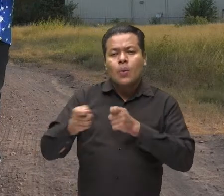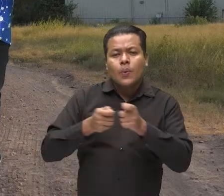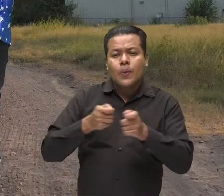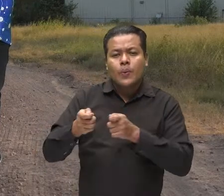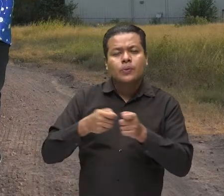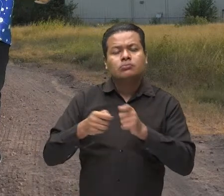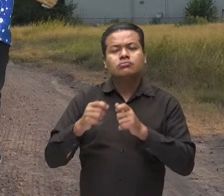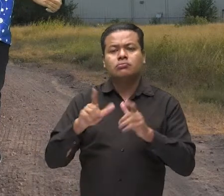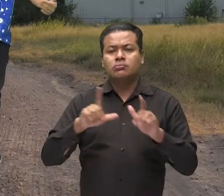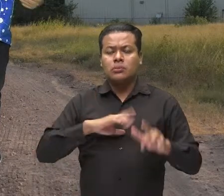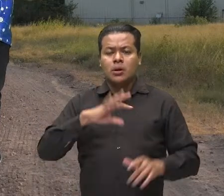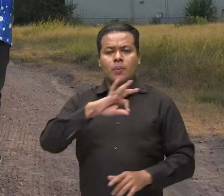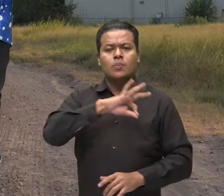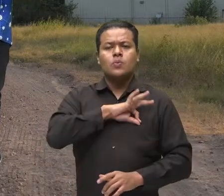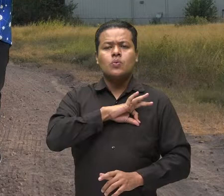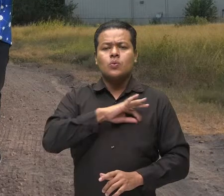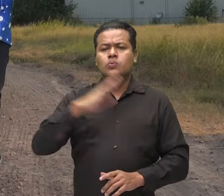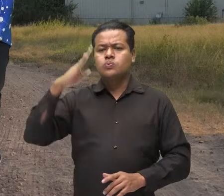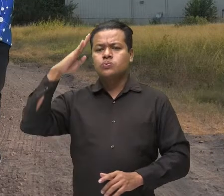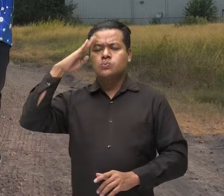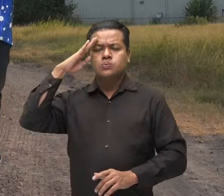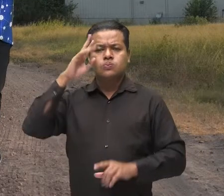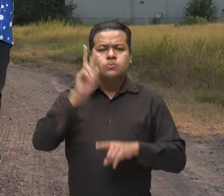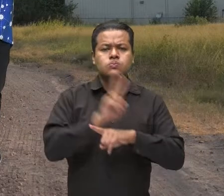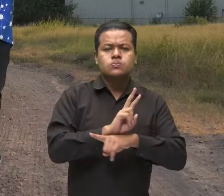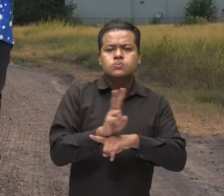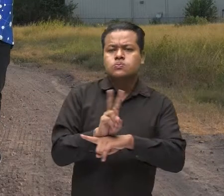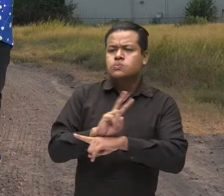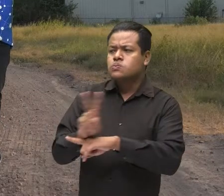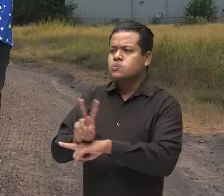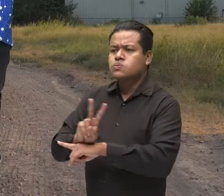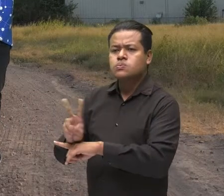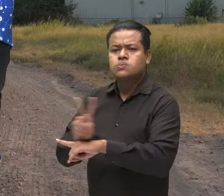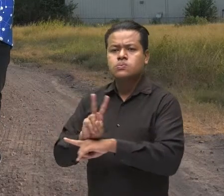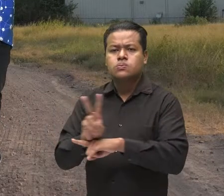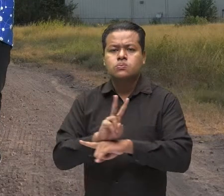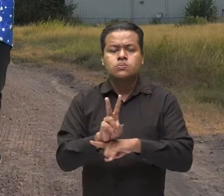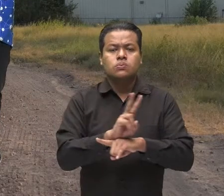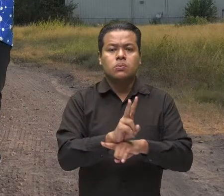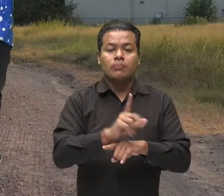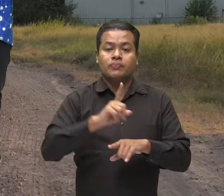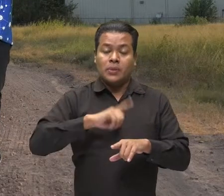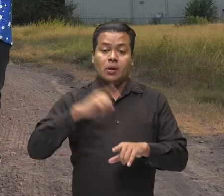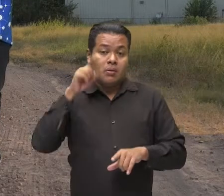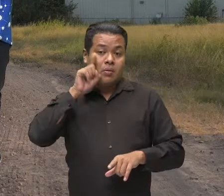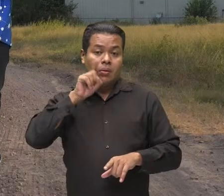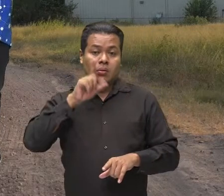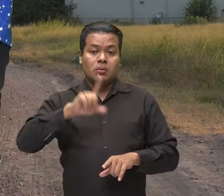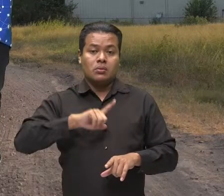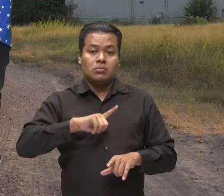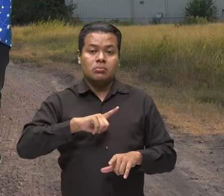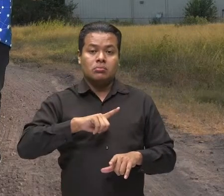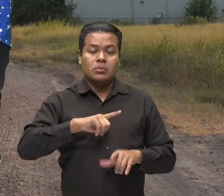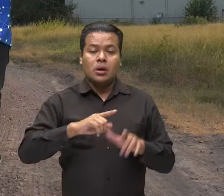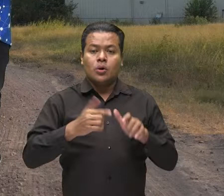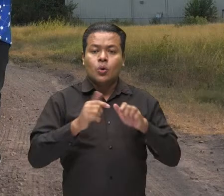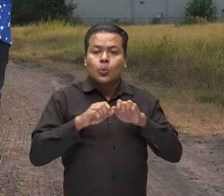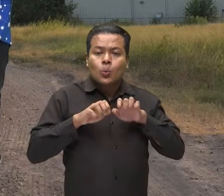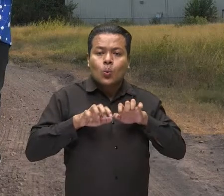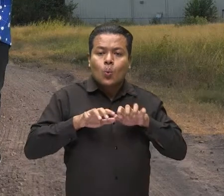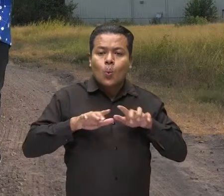uma polícia, né, de fronteira nas áreas. Tem uma boa parte da fronteira dos Estados Unidos com o México que tem muito deserto,